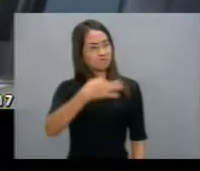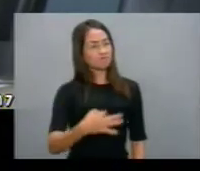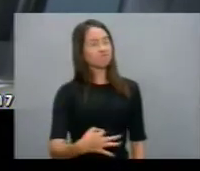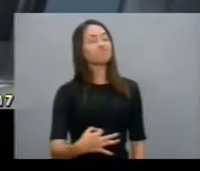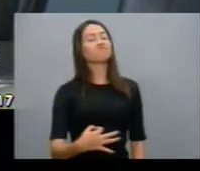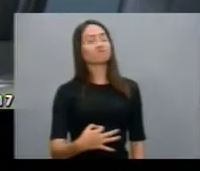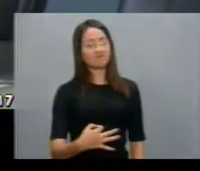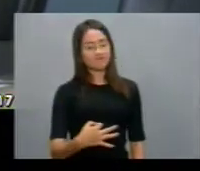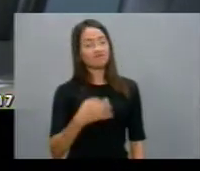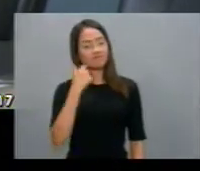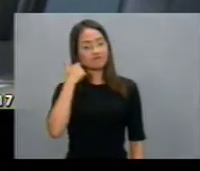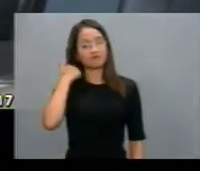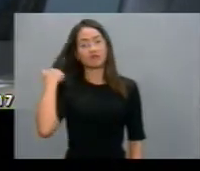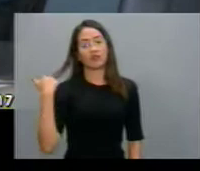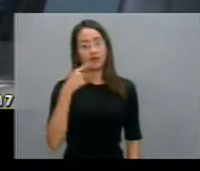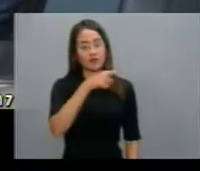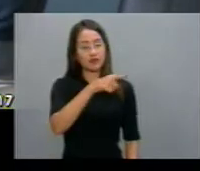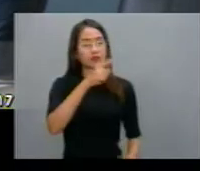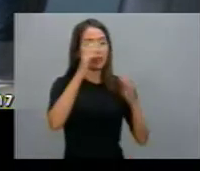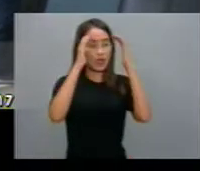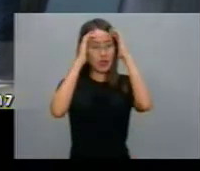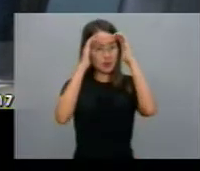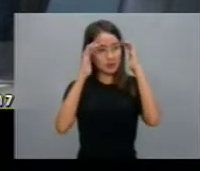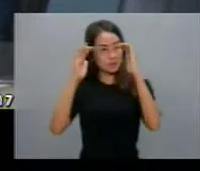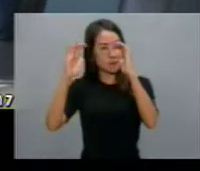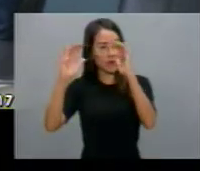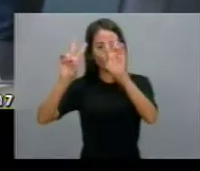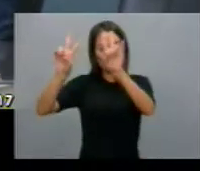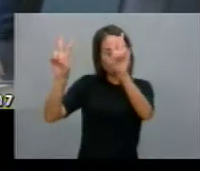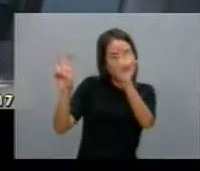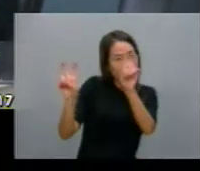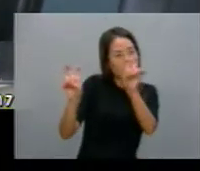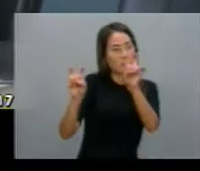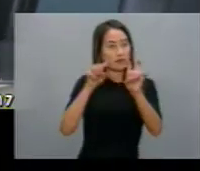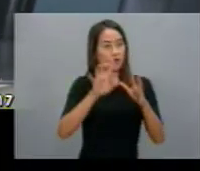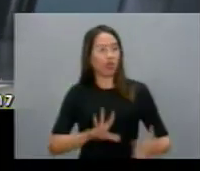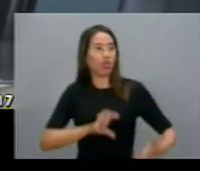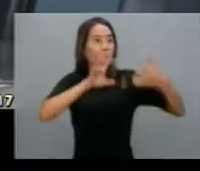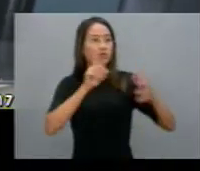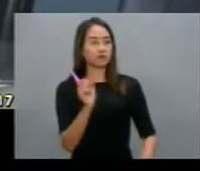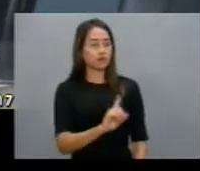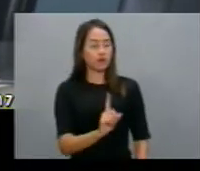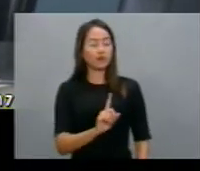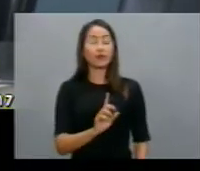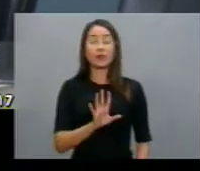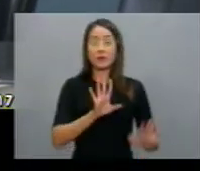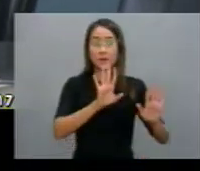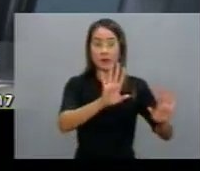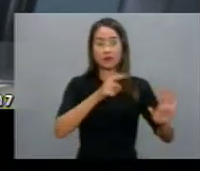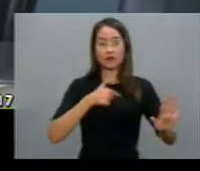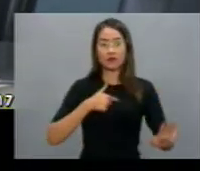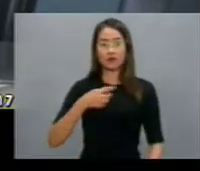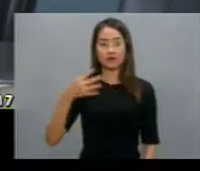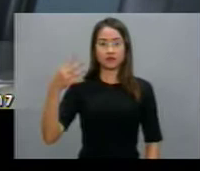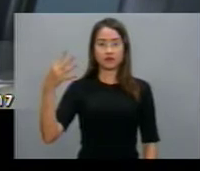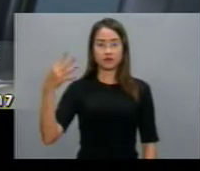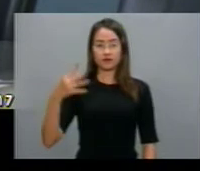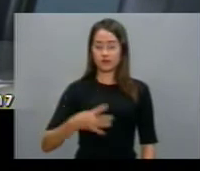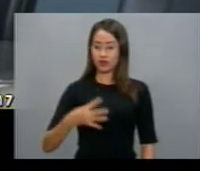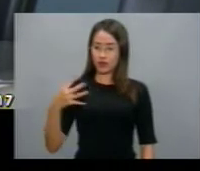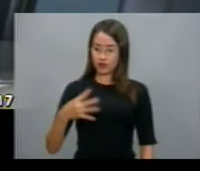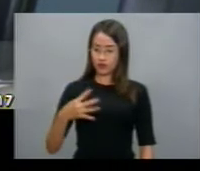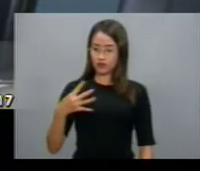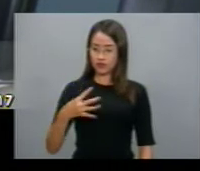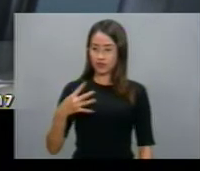respeitosa como Vossa Excelência se dirige a essa pauta. Deputada doutora Silvana, que eu vou ter a oportunidade agora de, no quarto tempo, tocar nesse